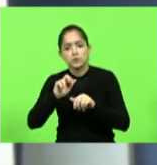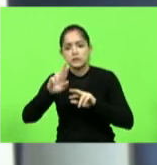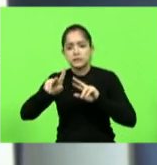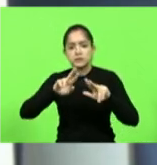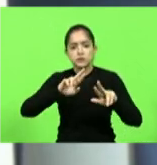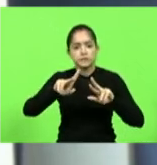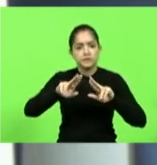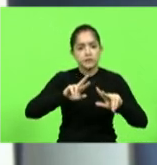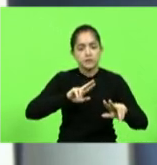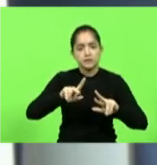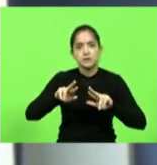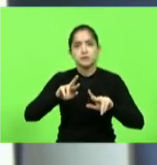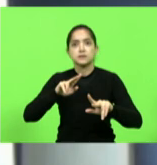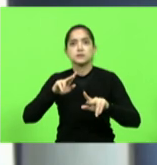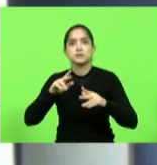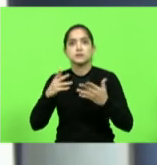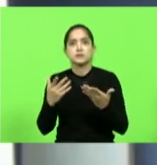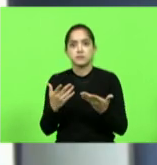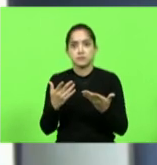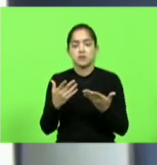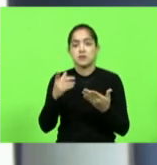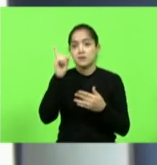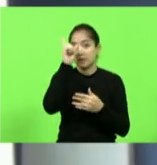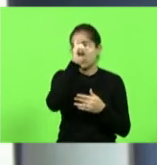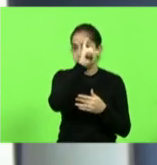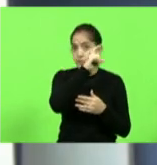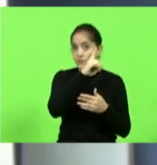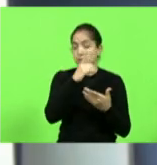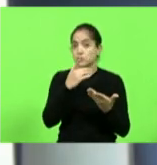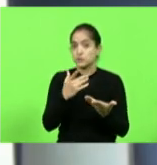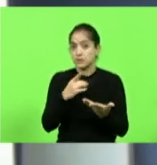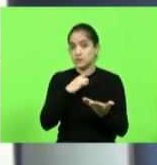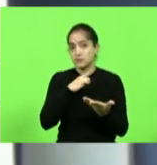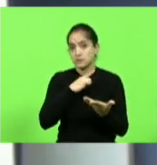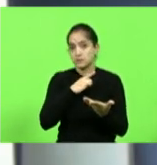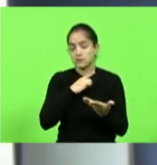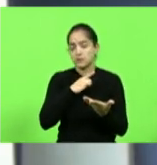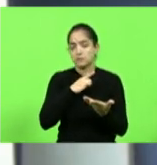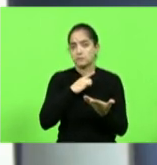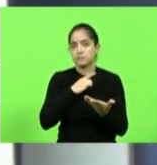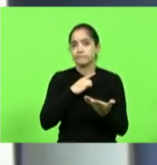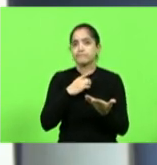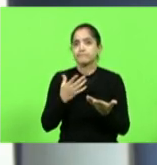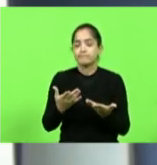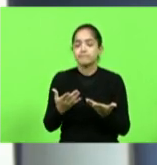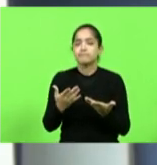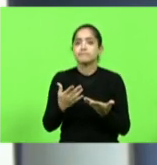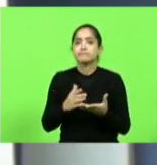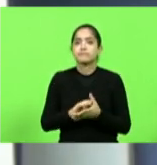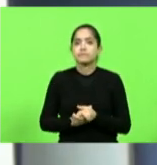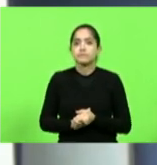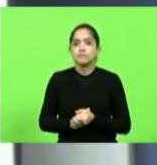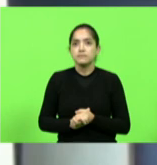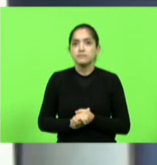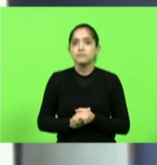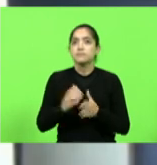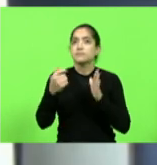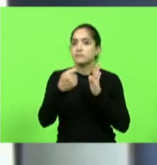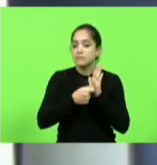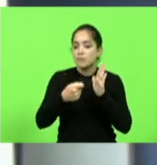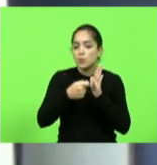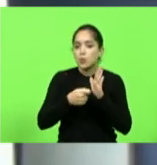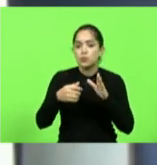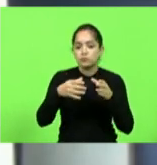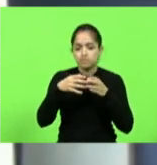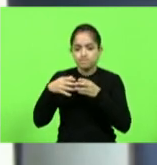entre nós e todas as dificuldades que nós temos. E, nesse sentido da luta coletiva,